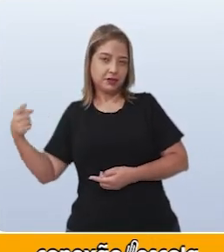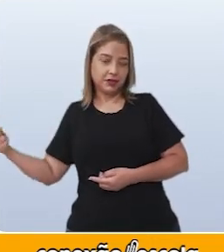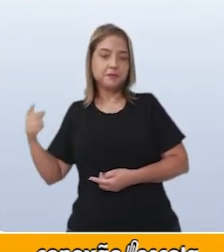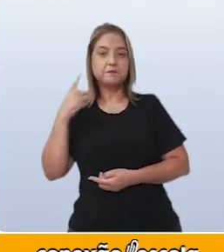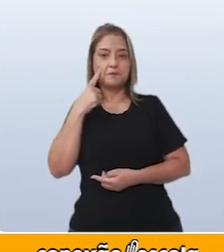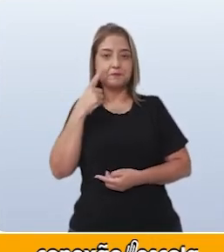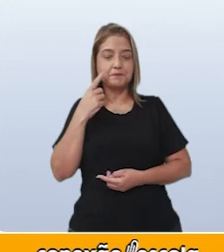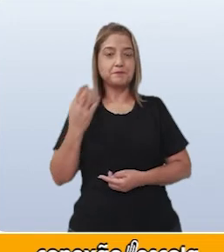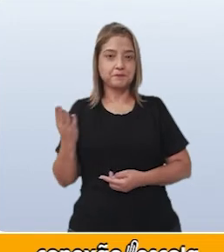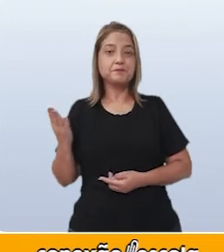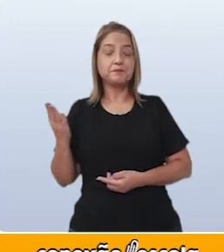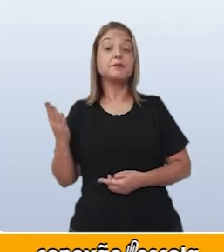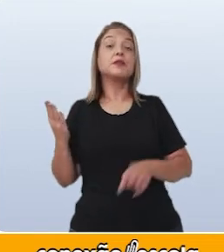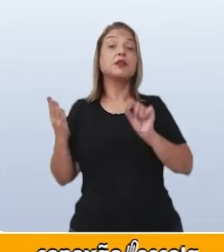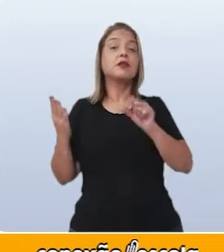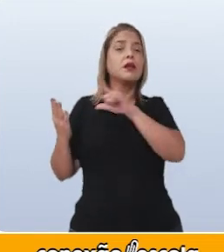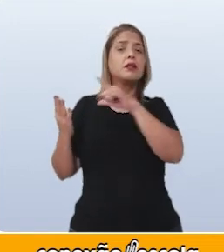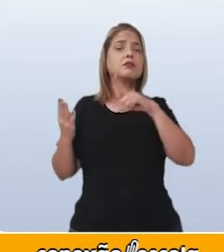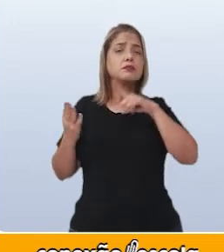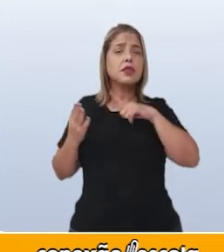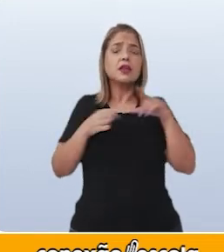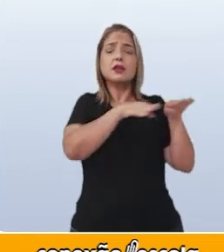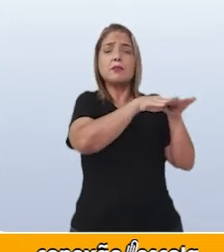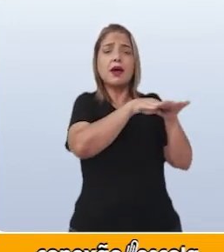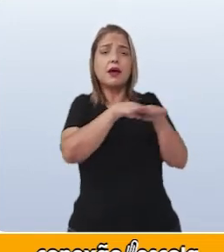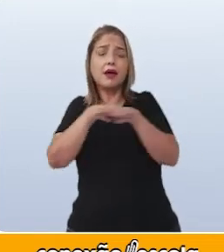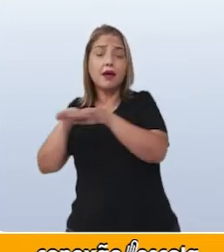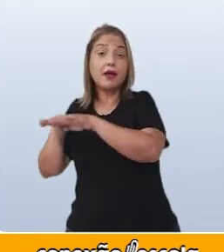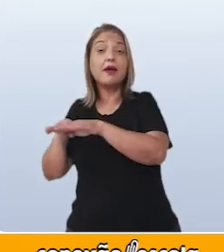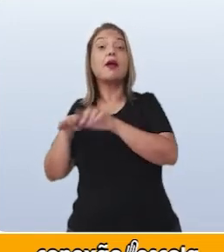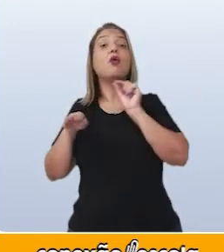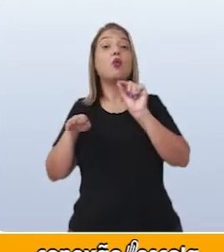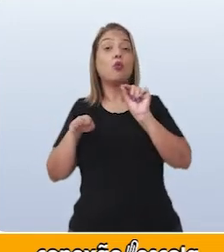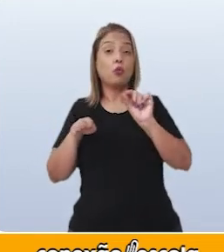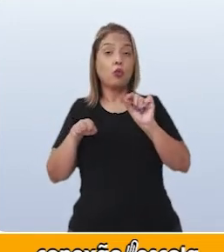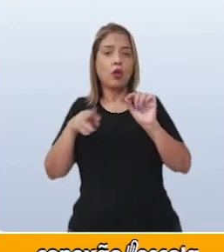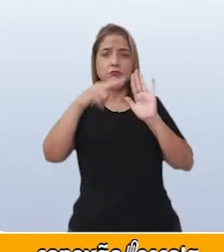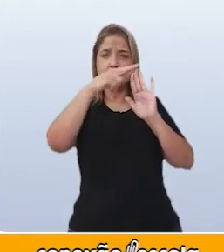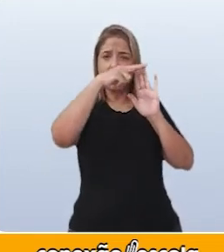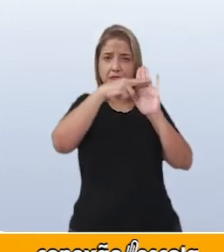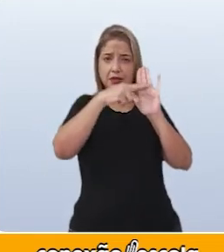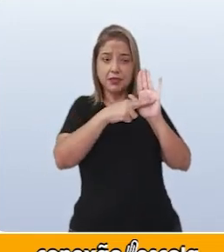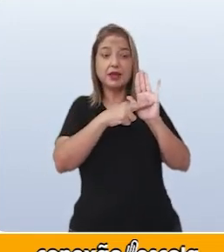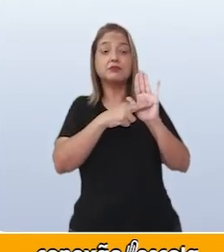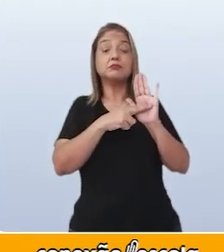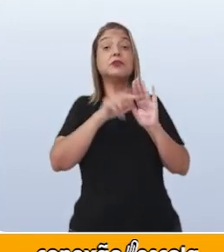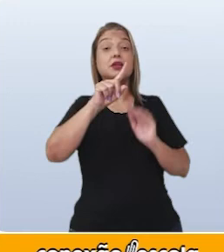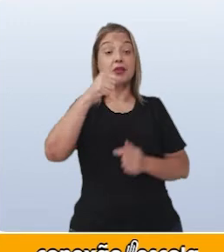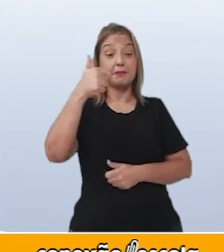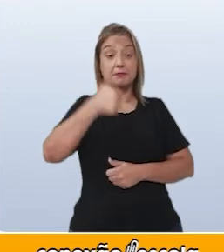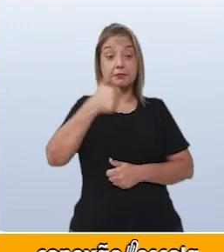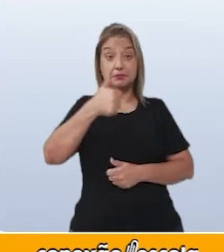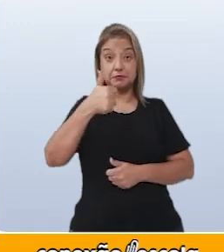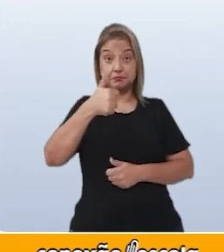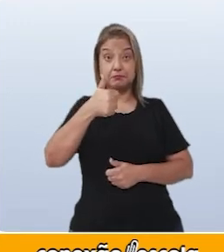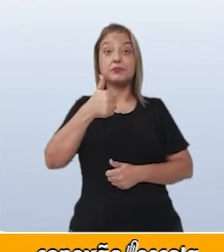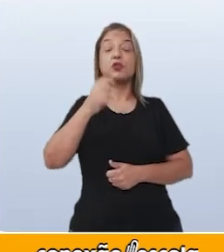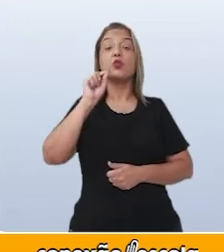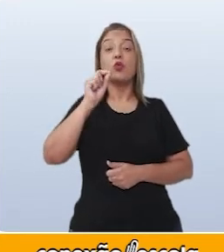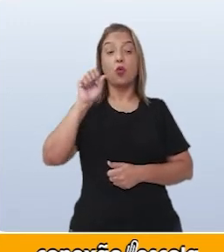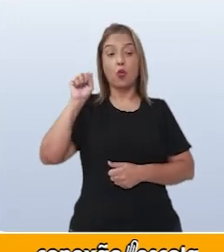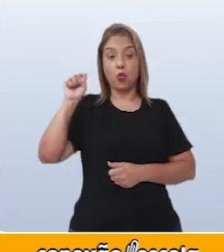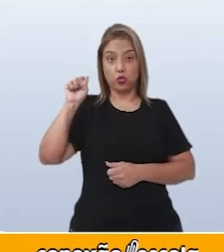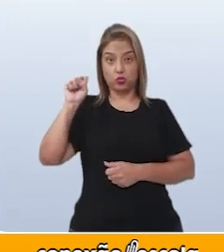diante. Veja que nessa sequência há uma regularidade. Primeiro termo,